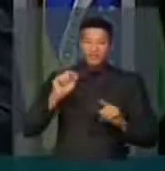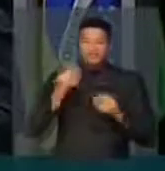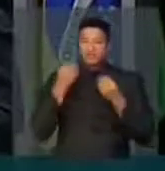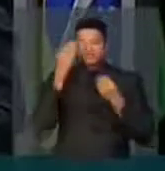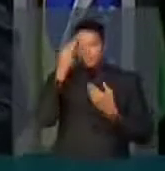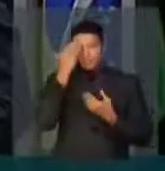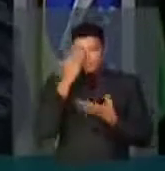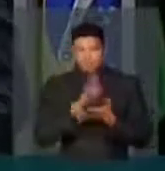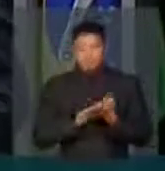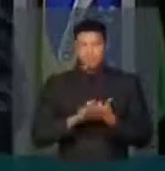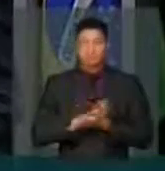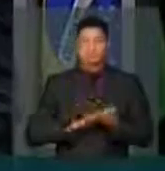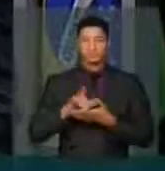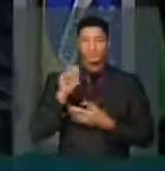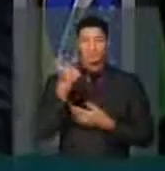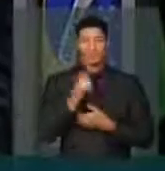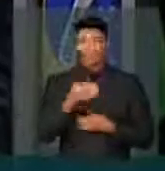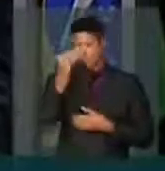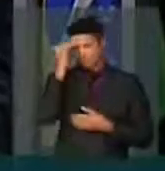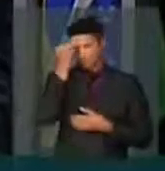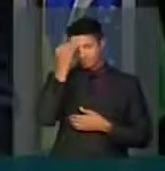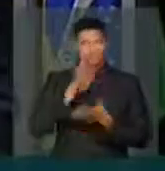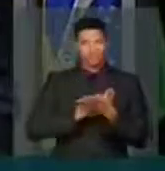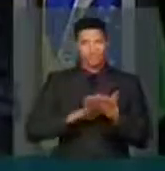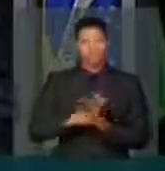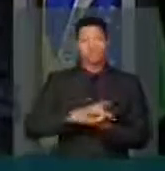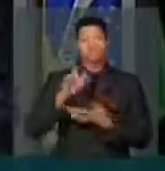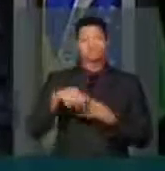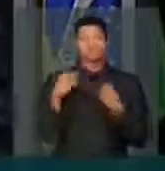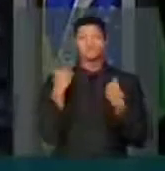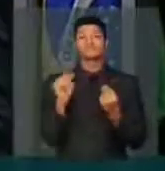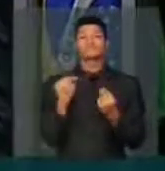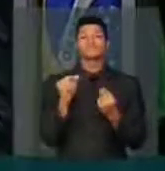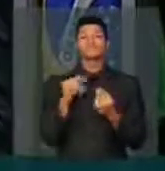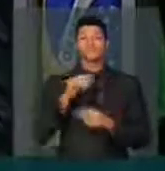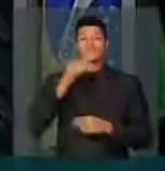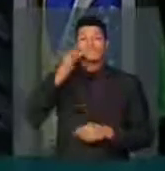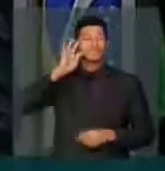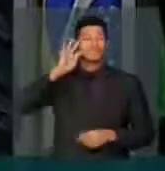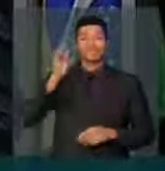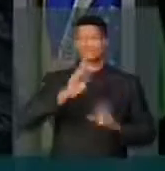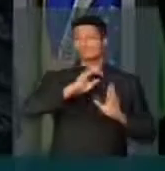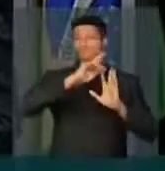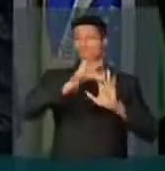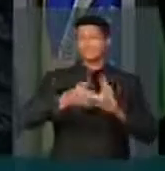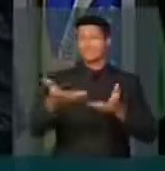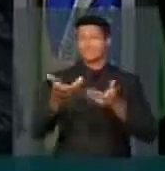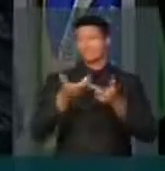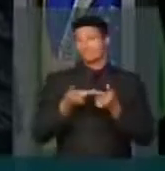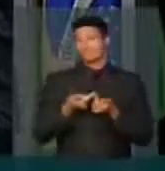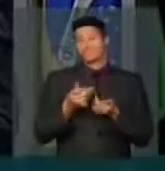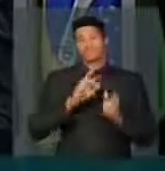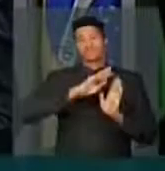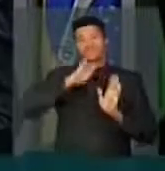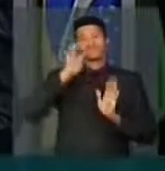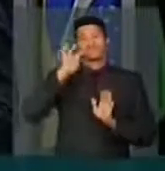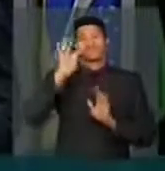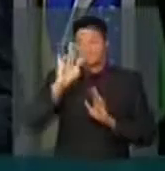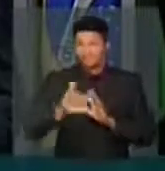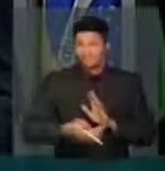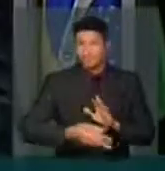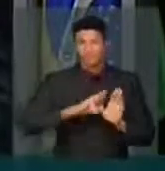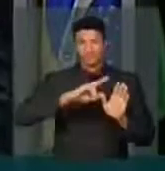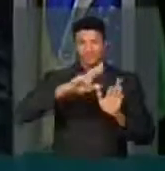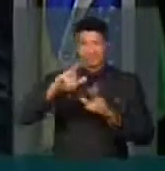para entender, ainda é que são trilhões de arrecadação. Trilhões, aumentou